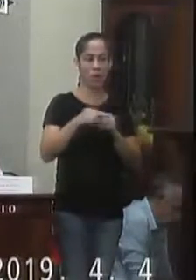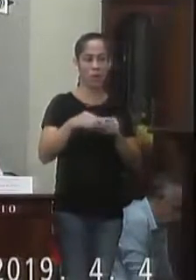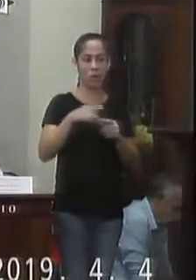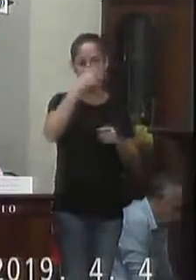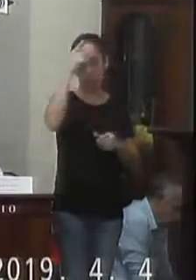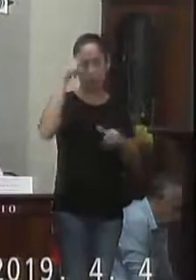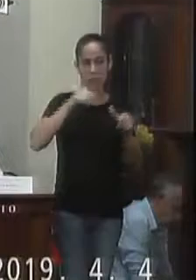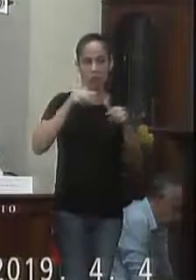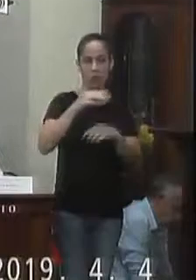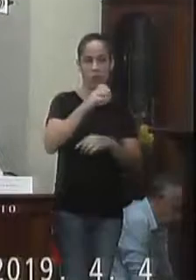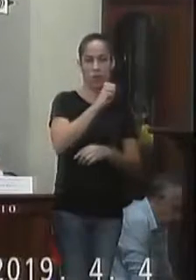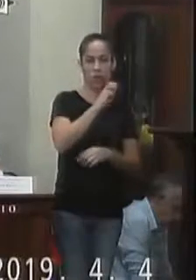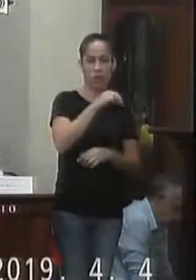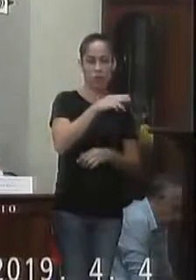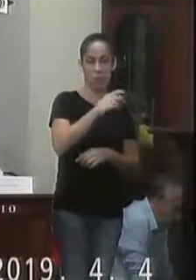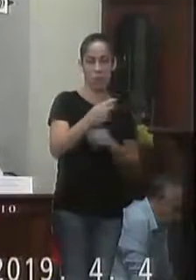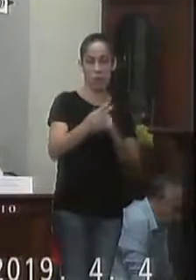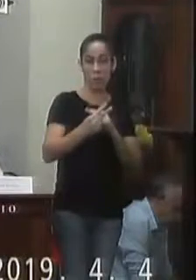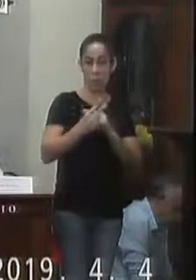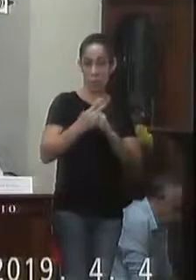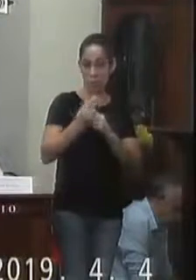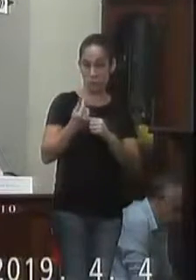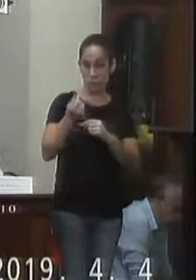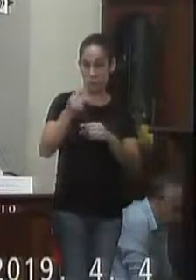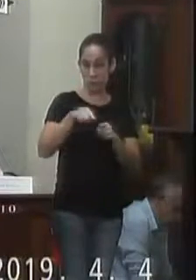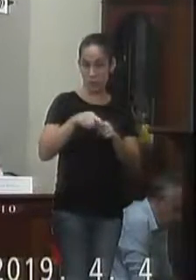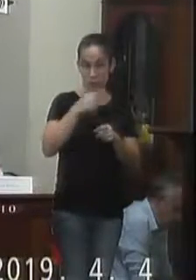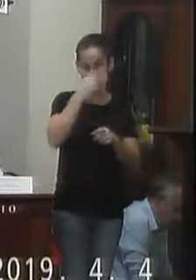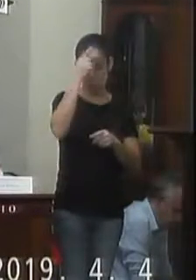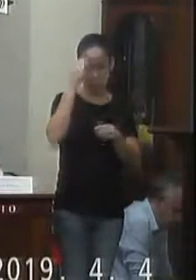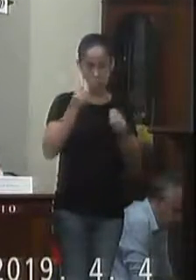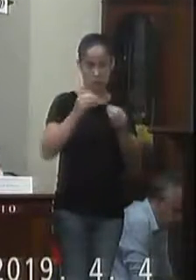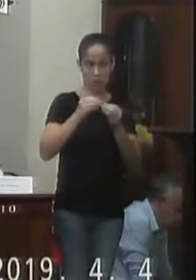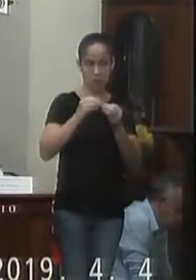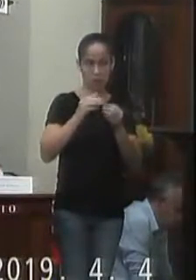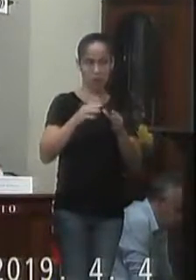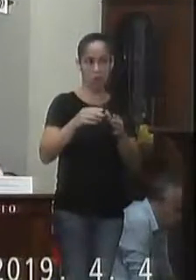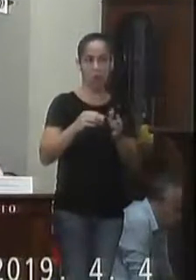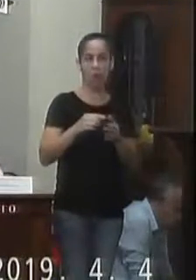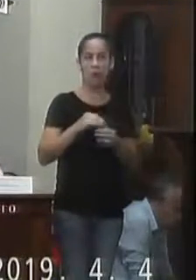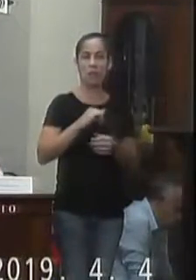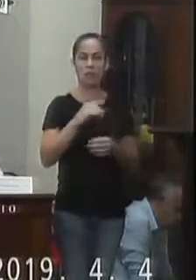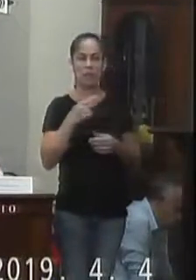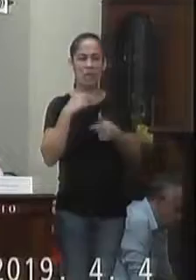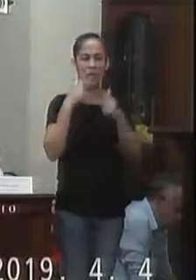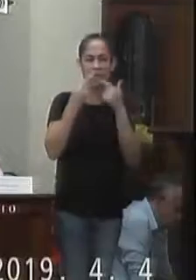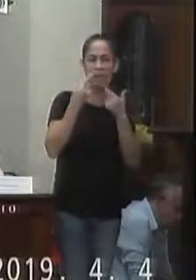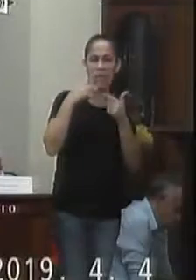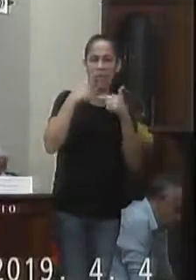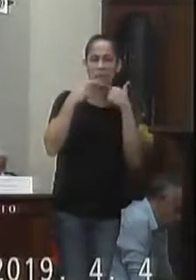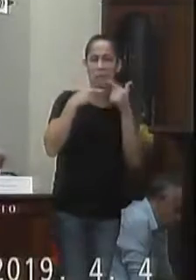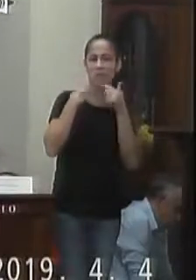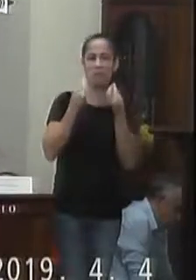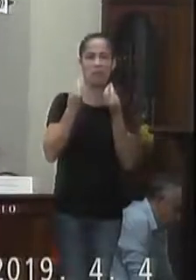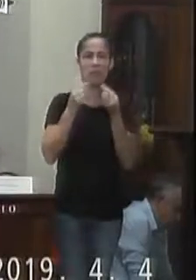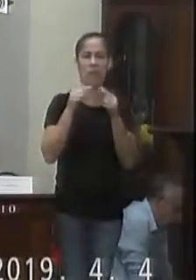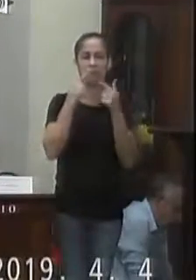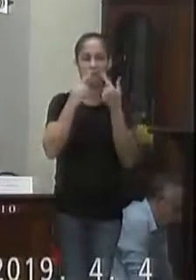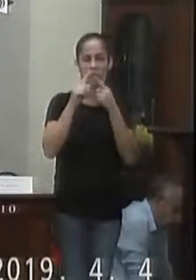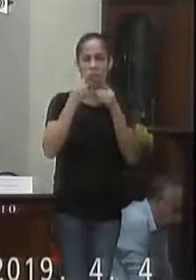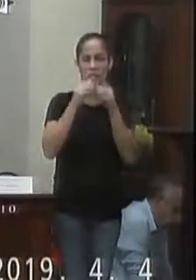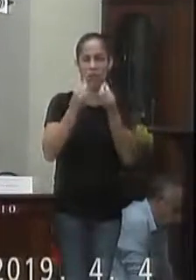públicos. Trata-se de um pedido dos funcionários públicos que têm reclamando das condições oferecidas nos empréstimos. Sala das sessões, 4 de abril,